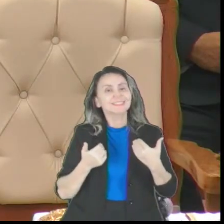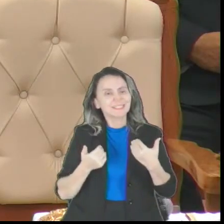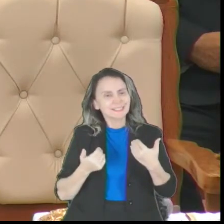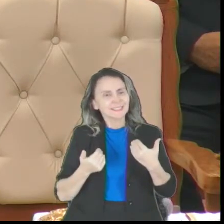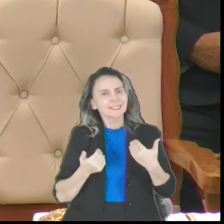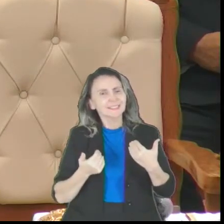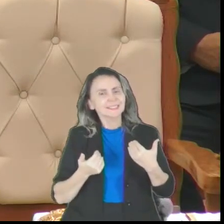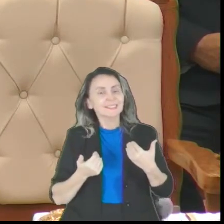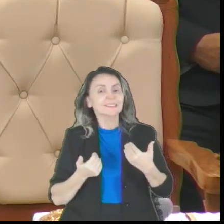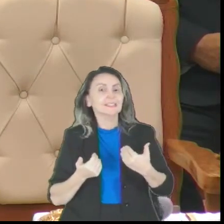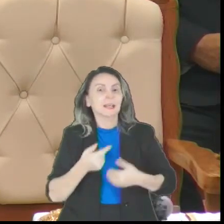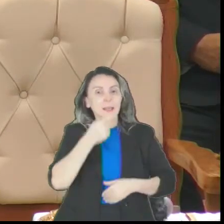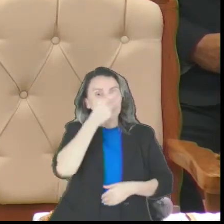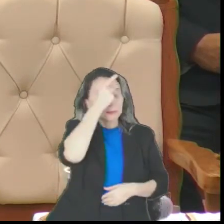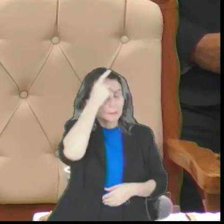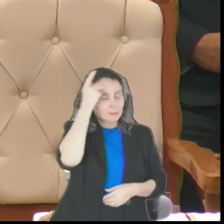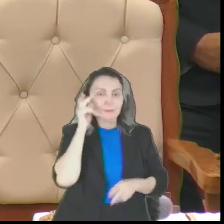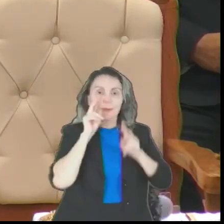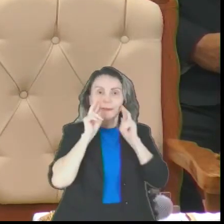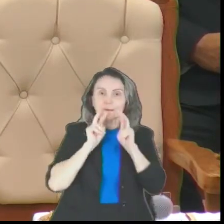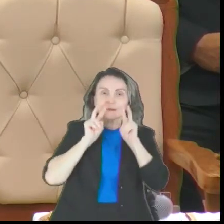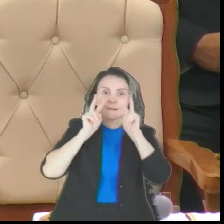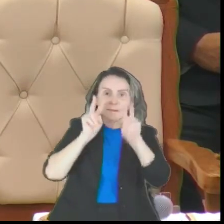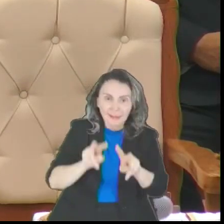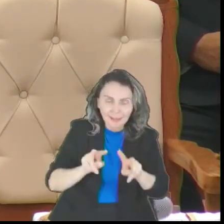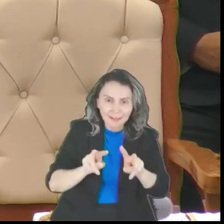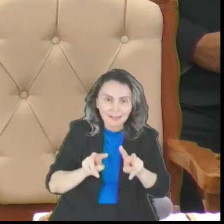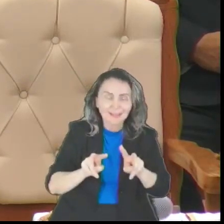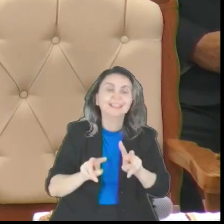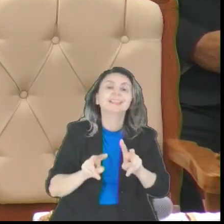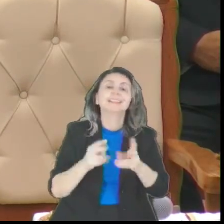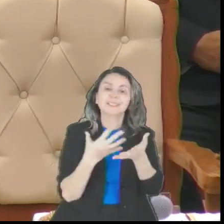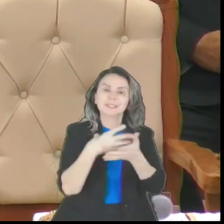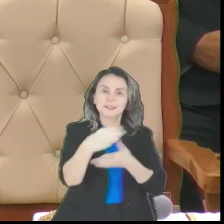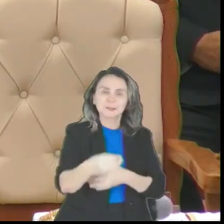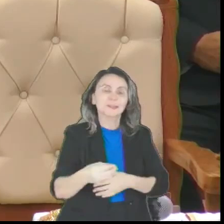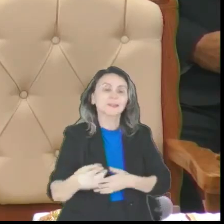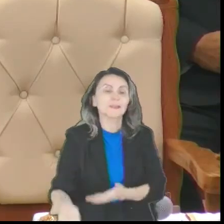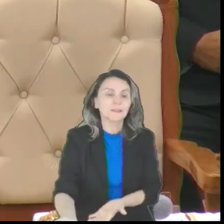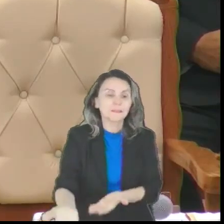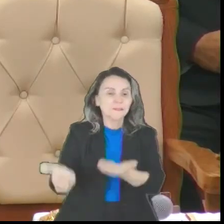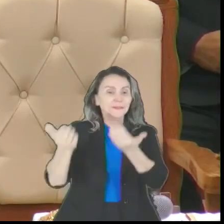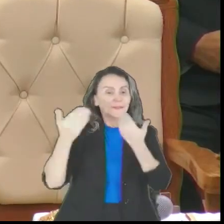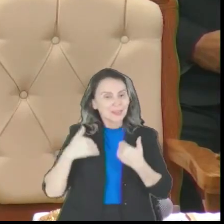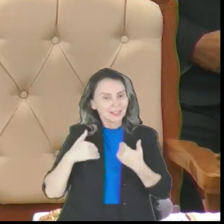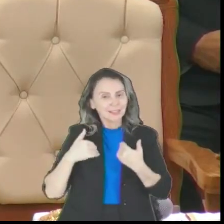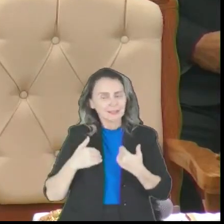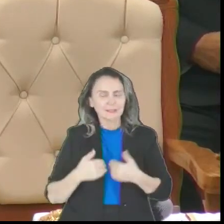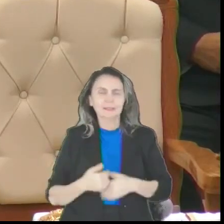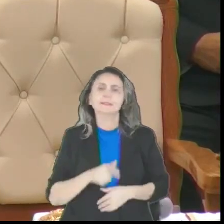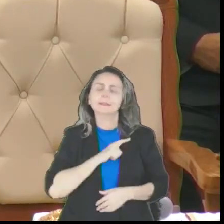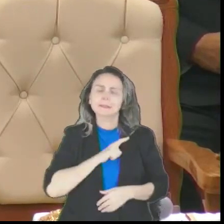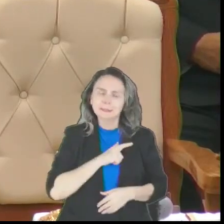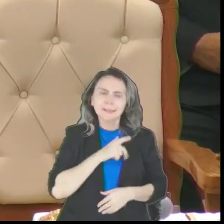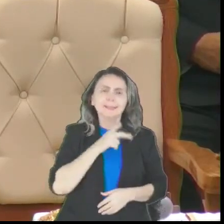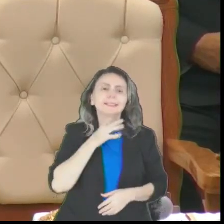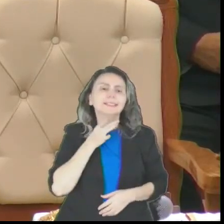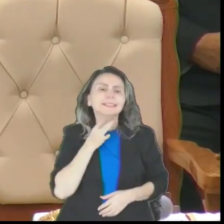quem ouve, diga: vem. É um convite eterno. E quem tem